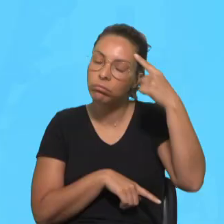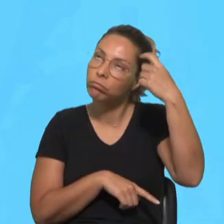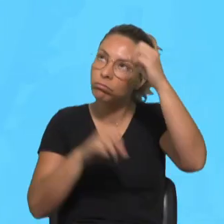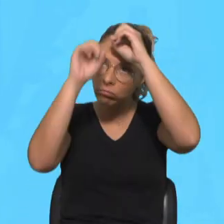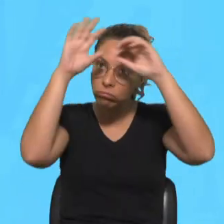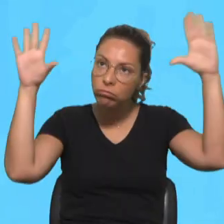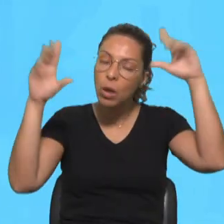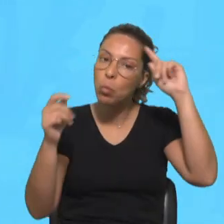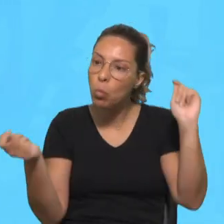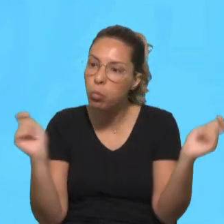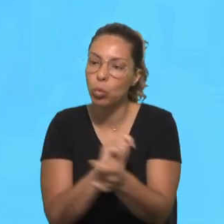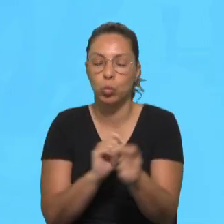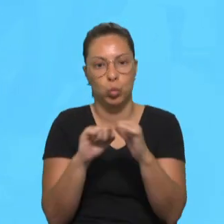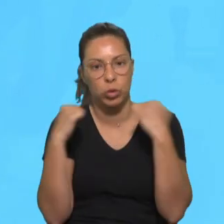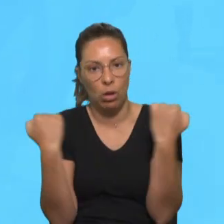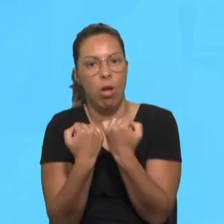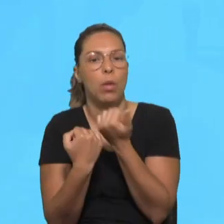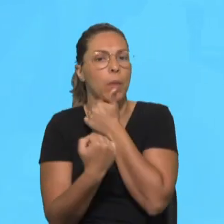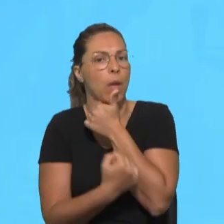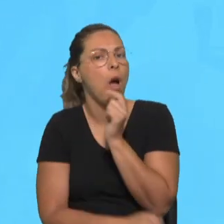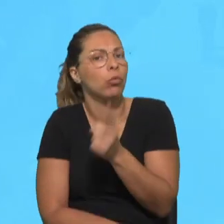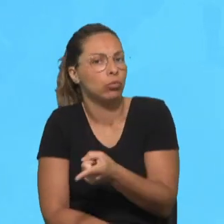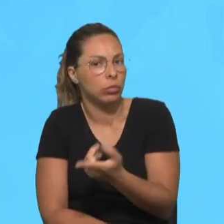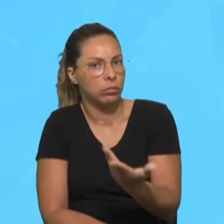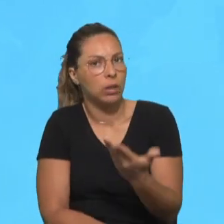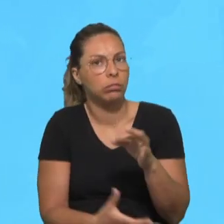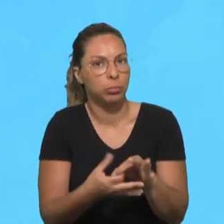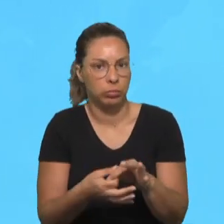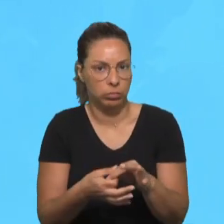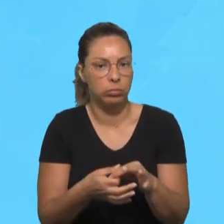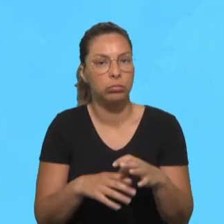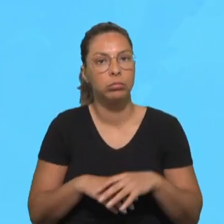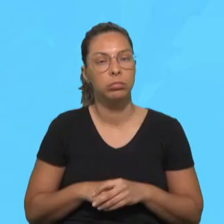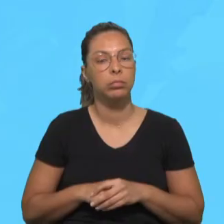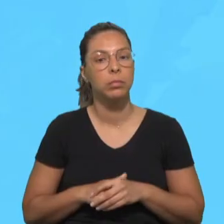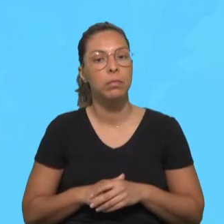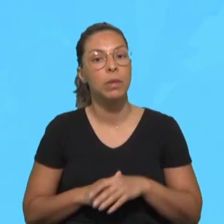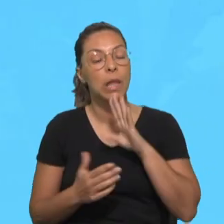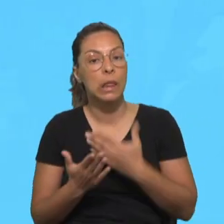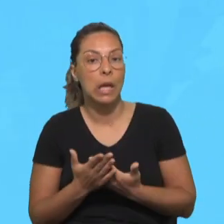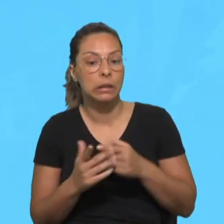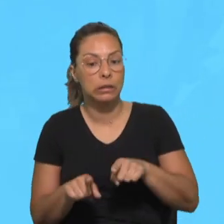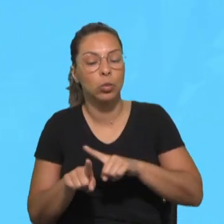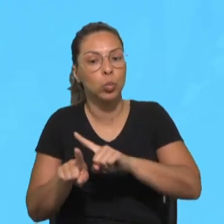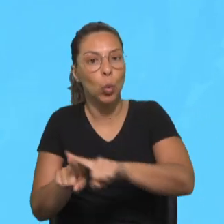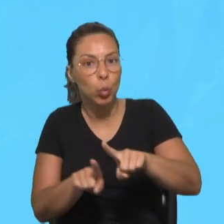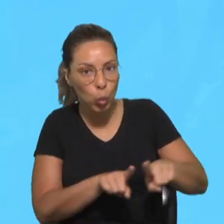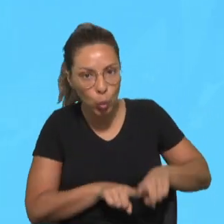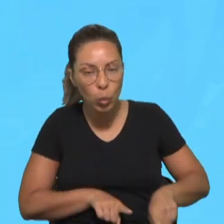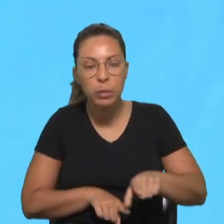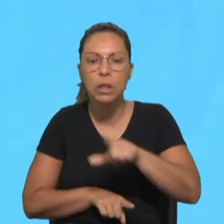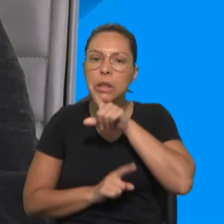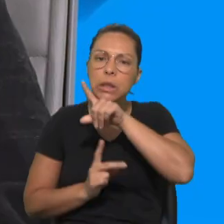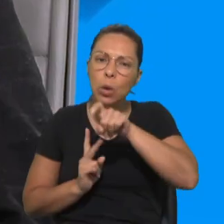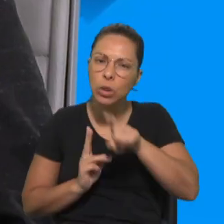uma mudança social. O que é que quiseram perceber exatamente com a realização deste inquérito e, no fundo, com esta diversidade de questões